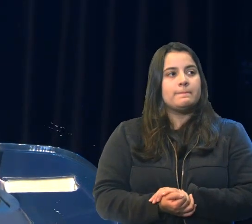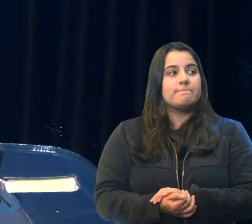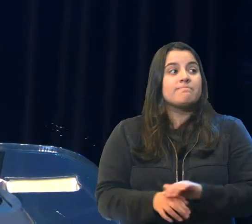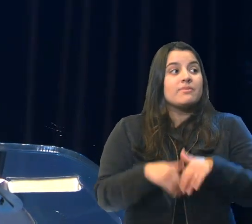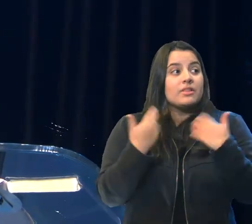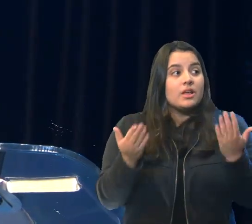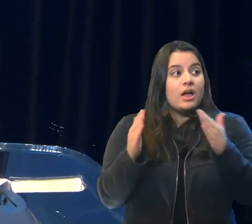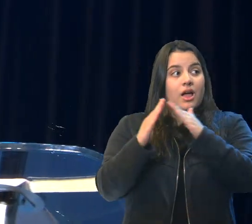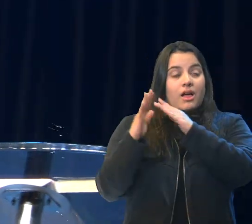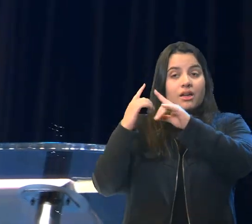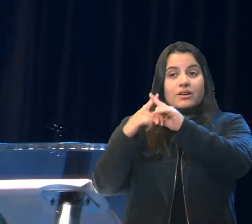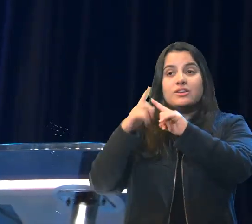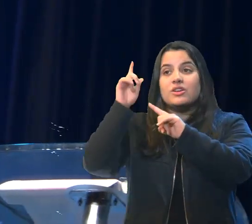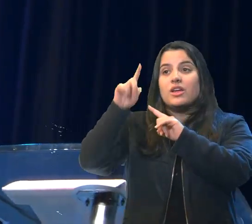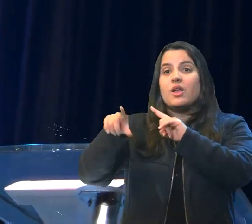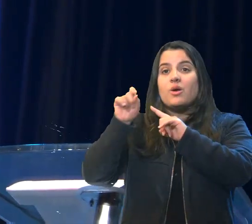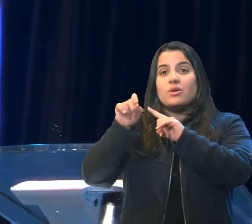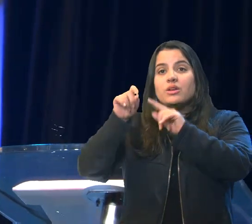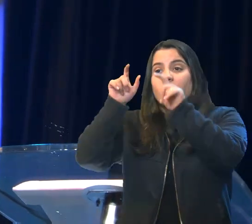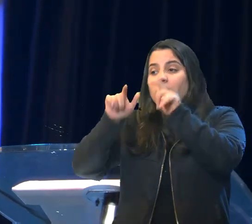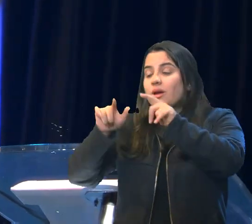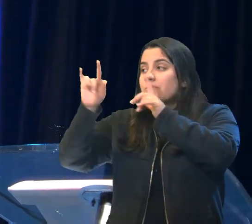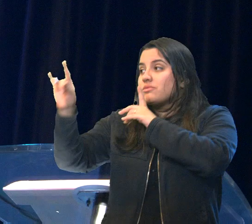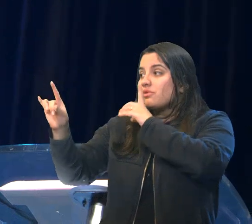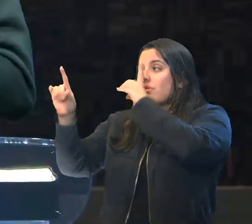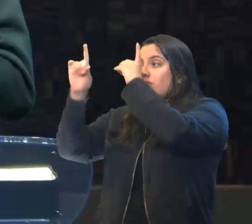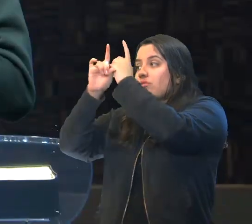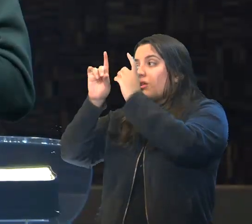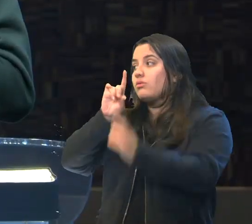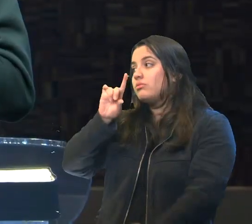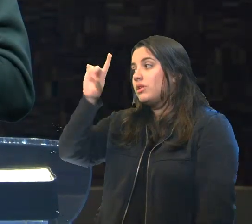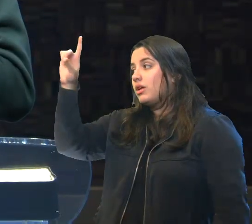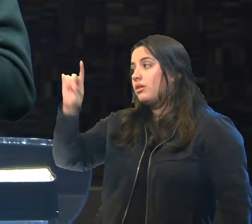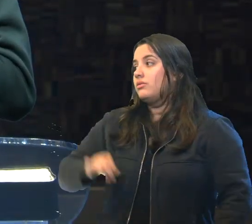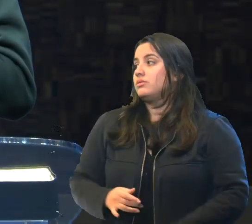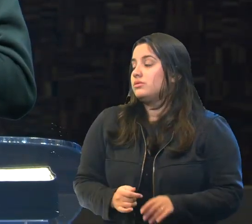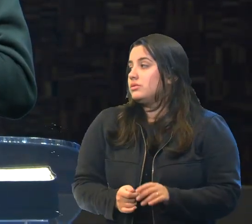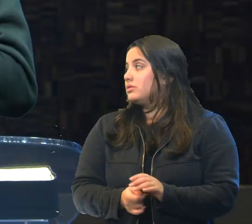A igreja é o lugar que ele vai para se encontrar com Deus.